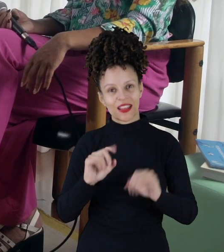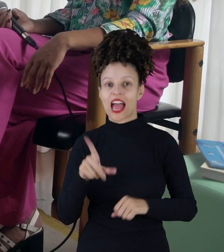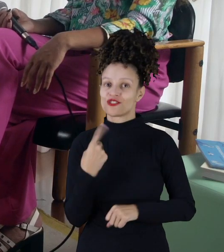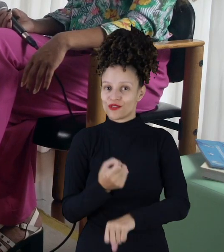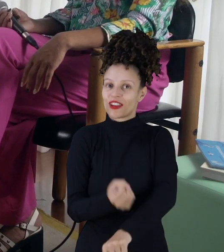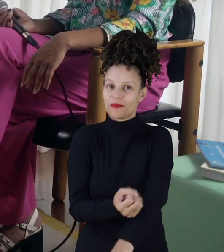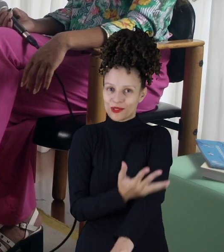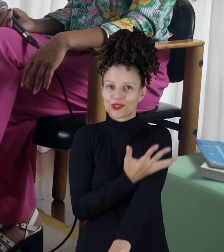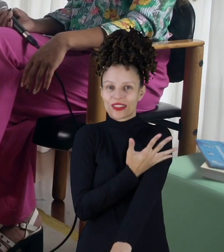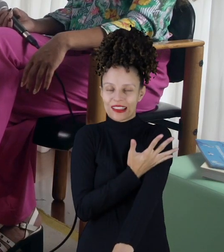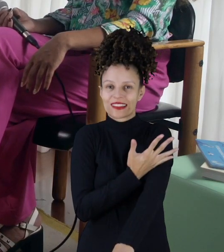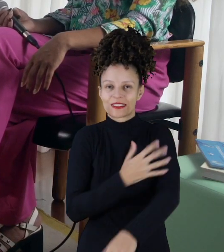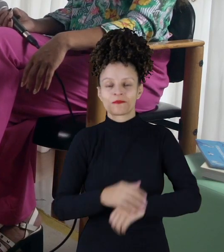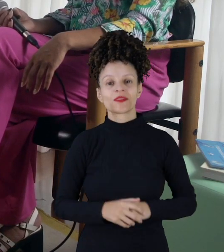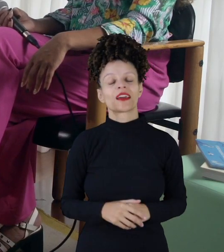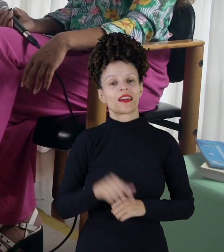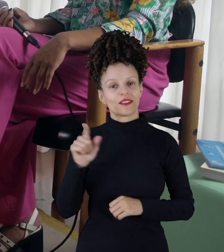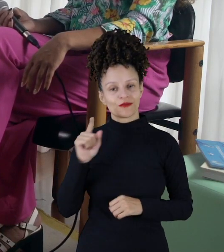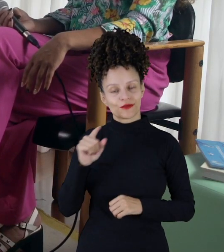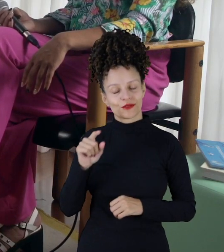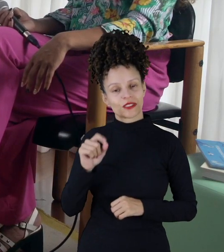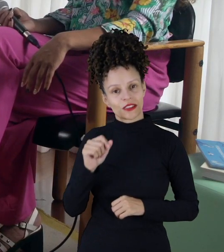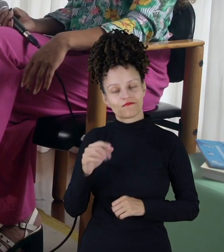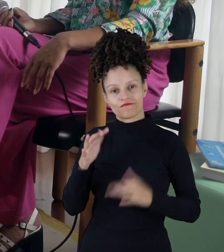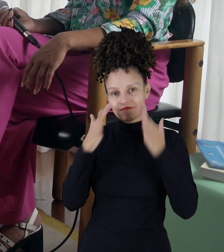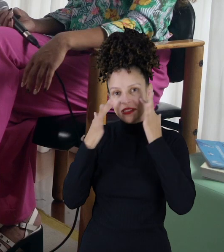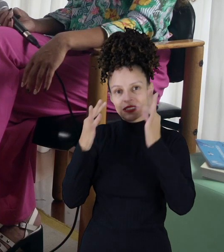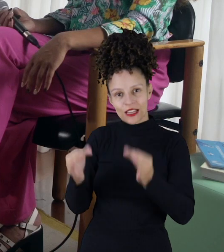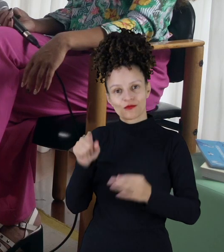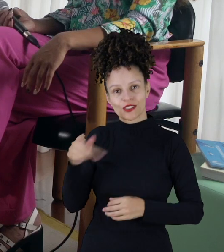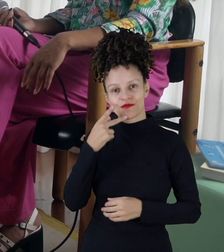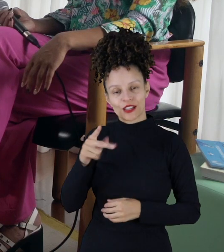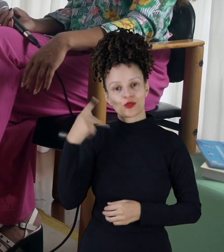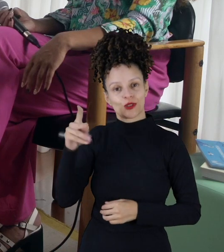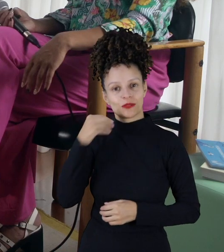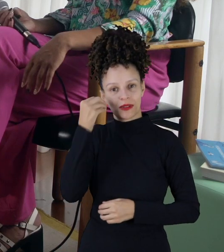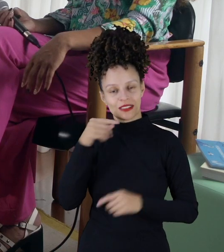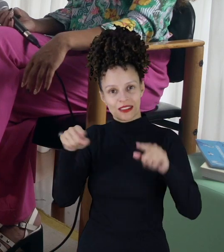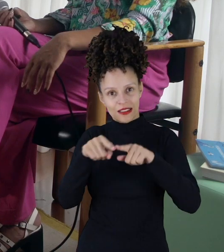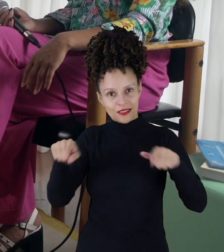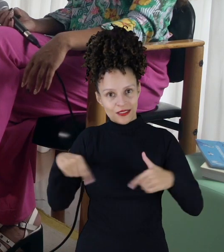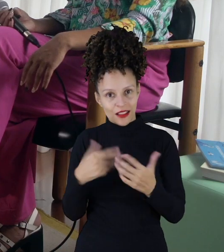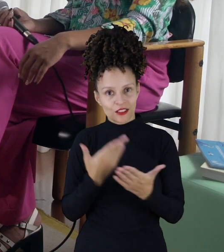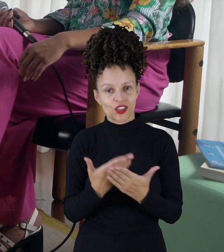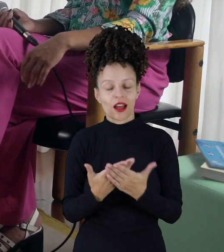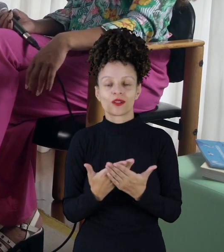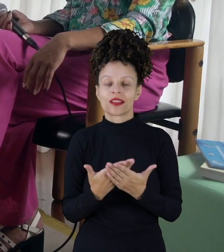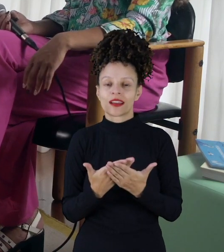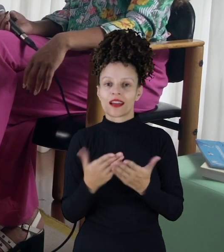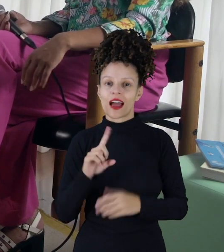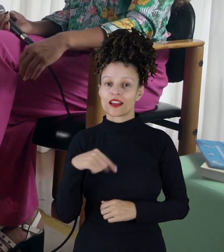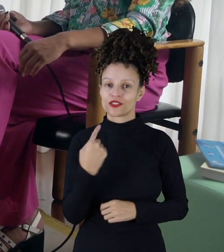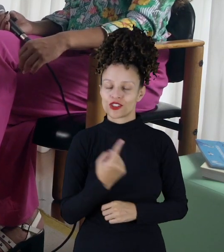Obrigada, Samara. A gente fica até emocionada. Não, escutando a Samara, né, Célia? A gente escuta a Samara falando da experiência dela em sala